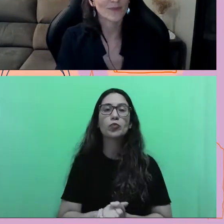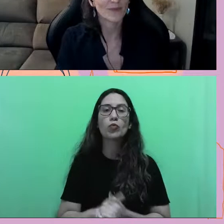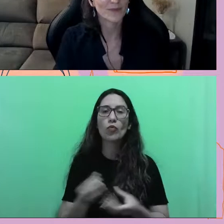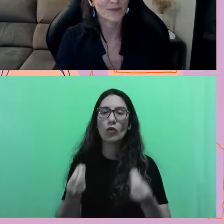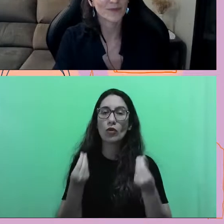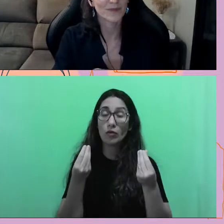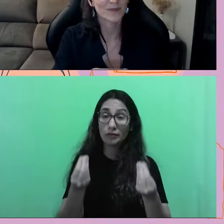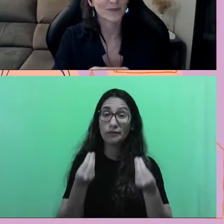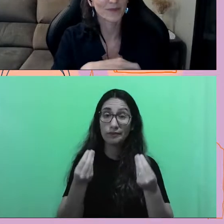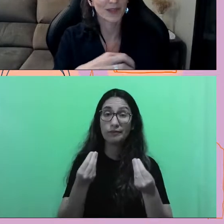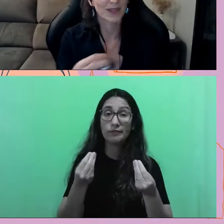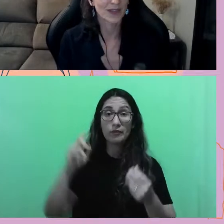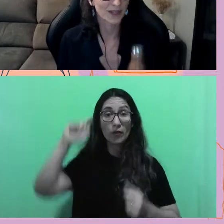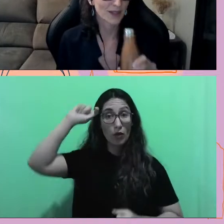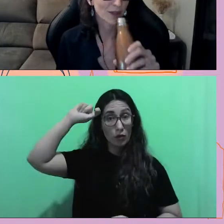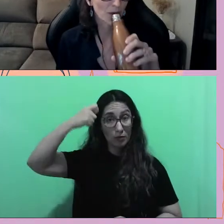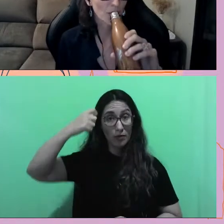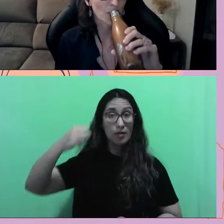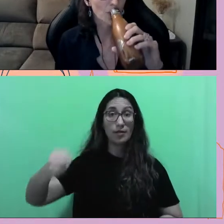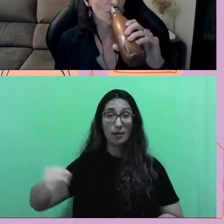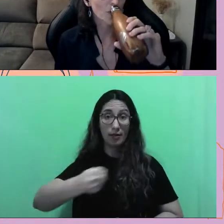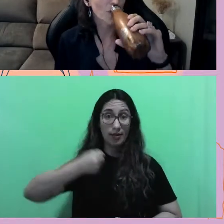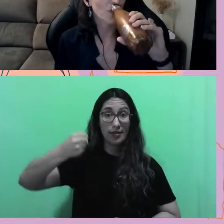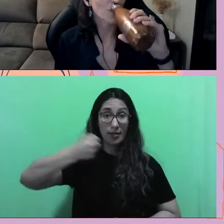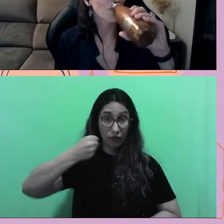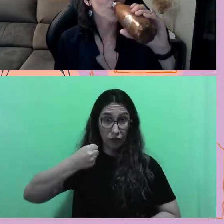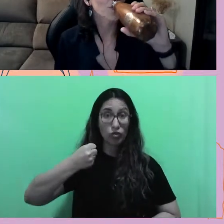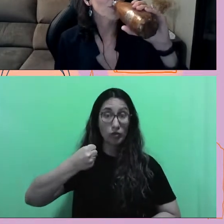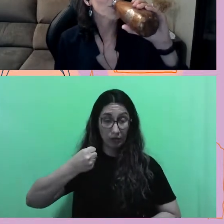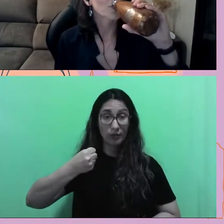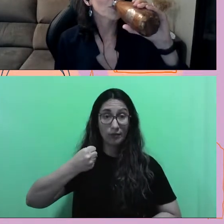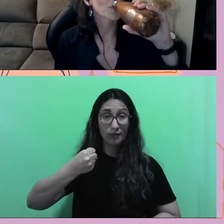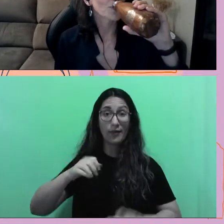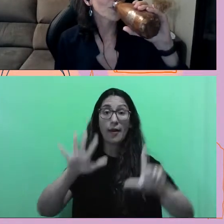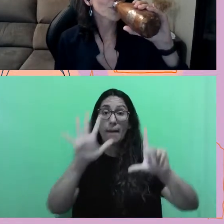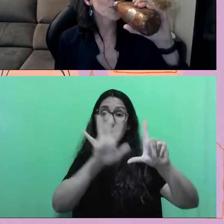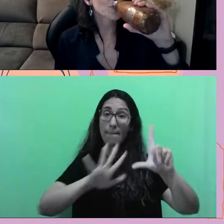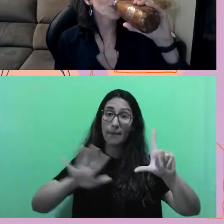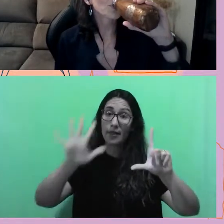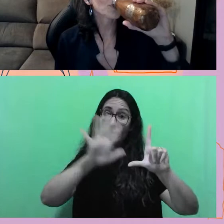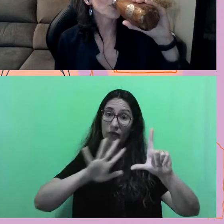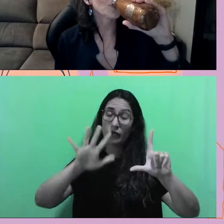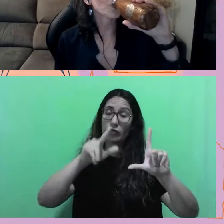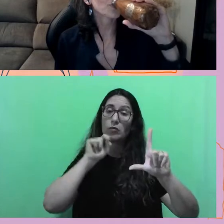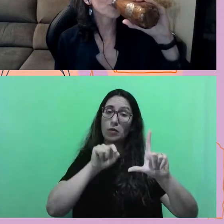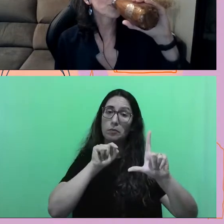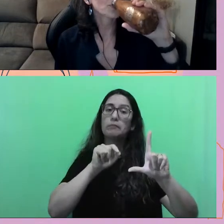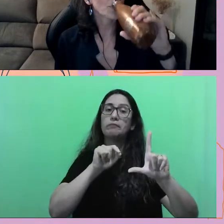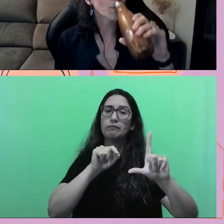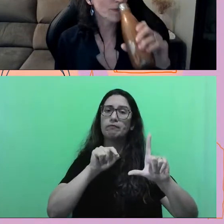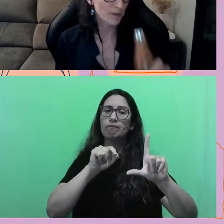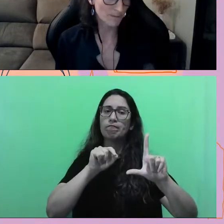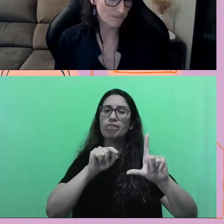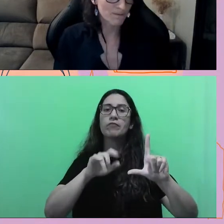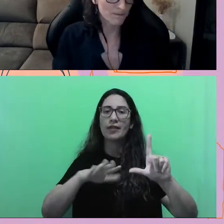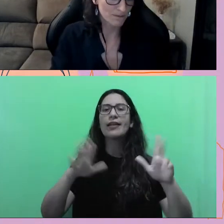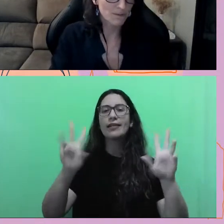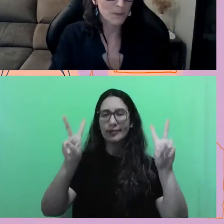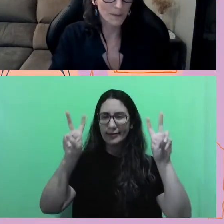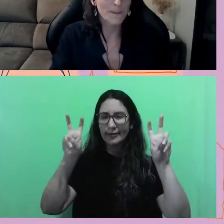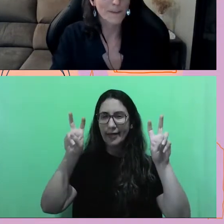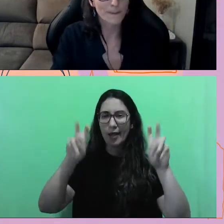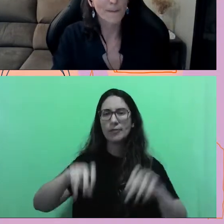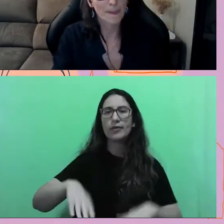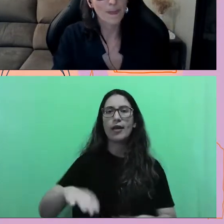O Pretas Cervejeiras, ele é essa plataforma de desconstrução mesmo, né,